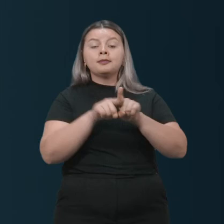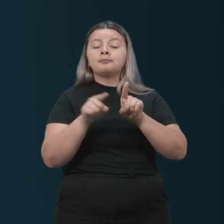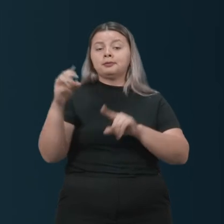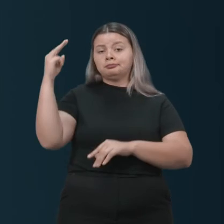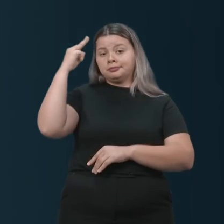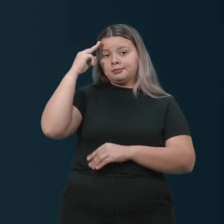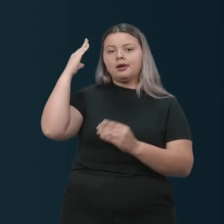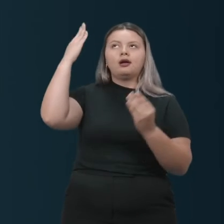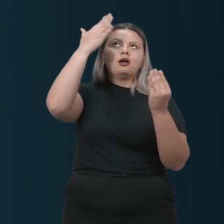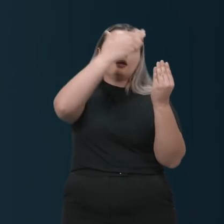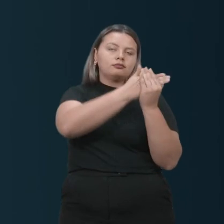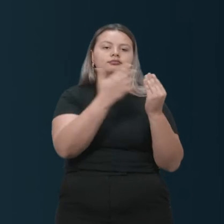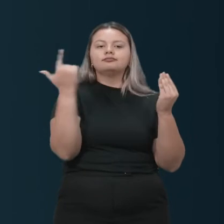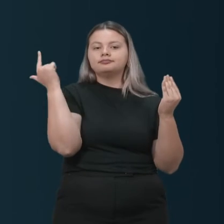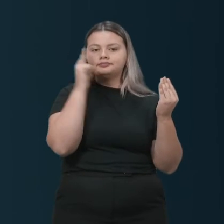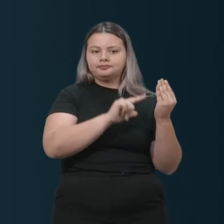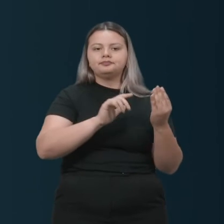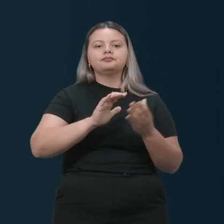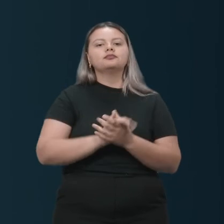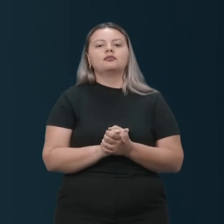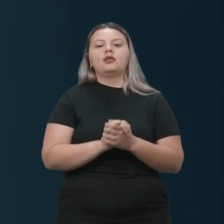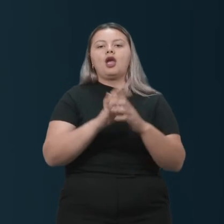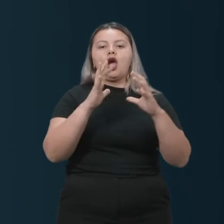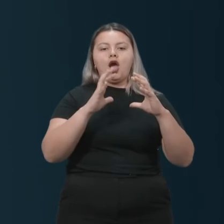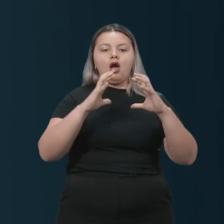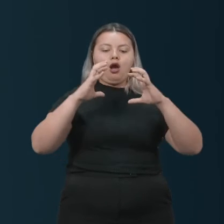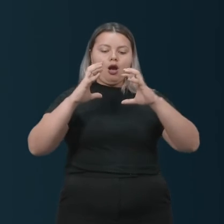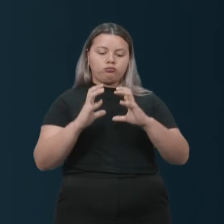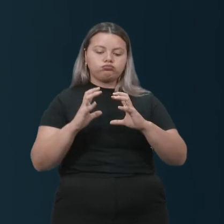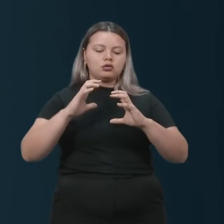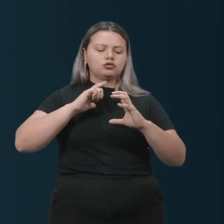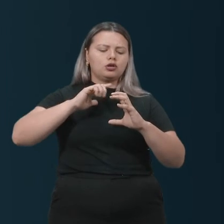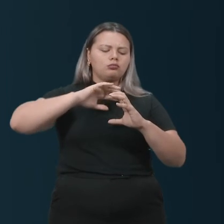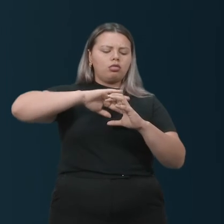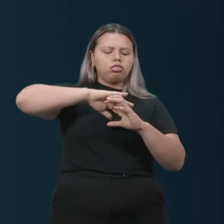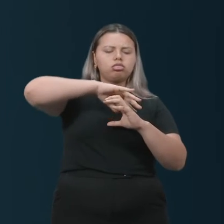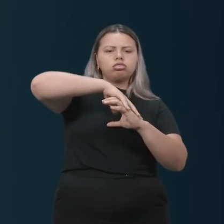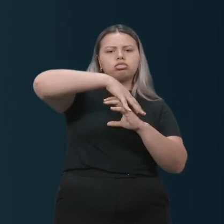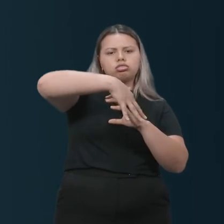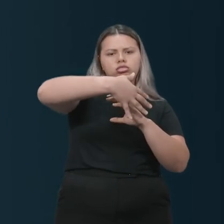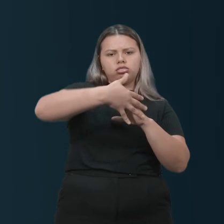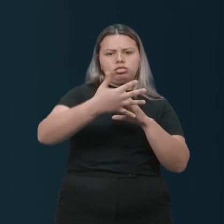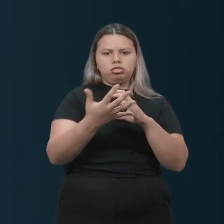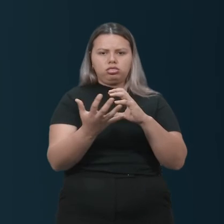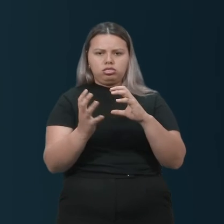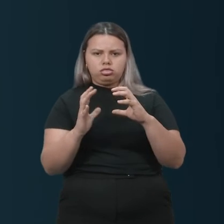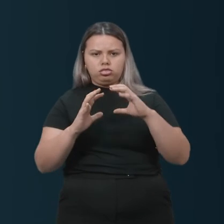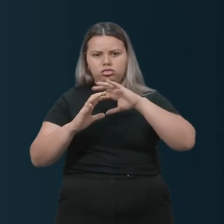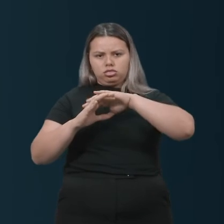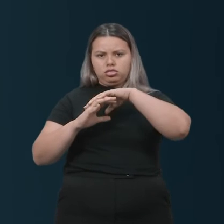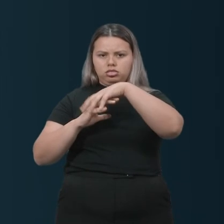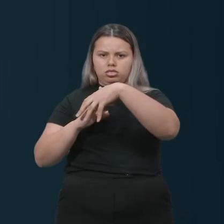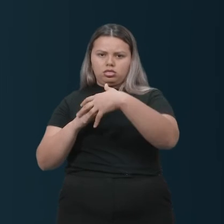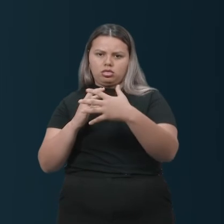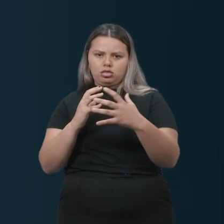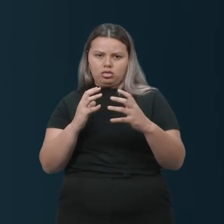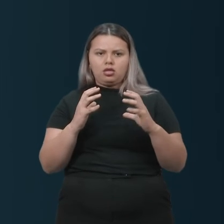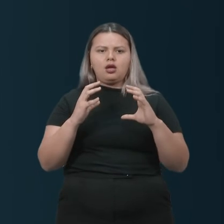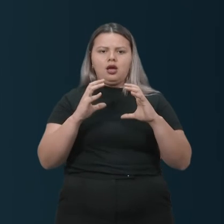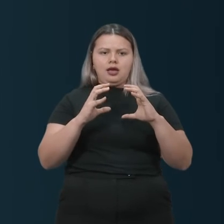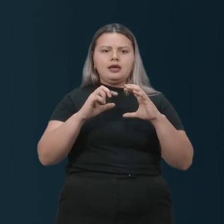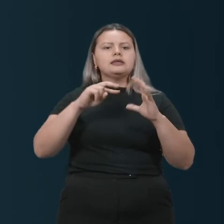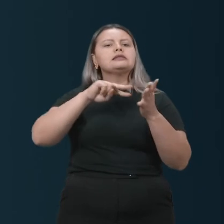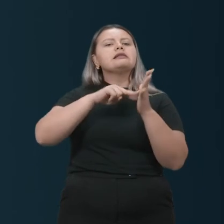para a memória também. A porção mais externa do cérebro, mais superficial, representa a